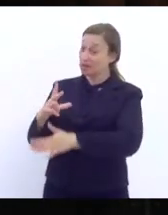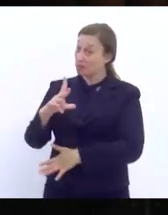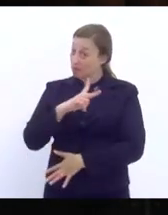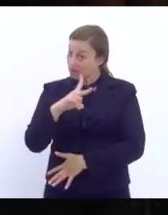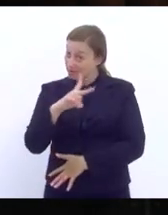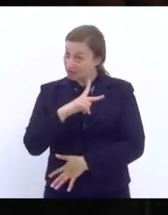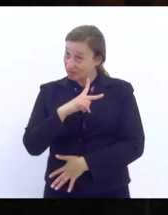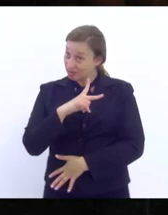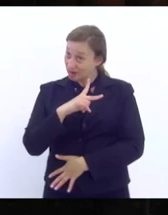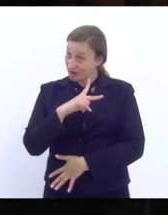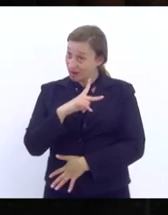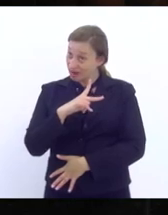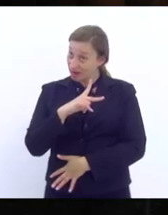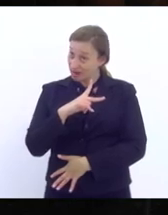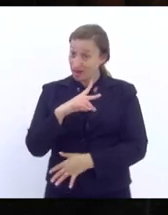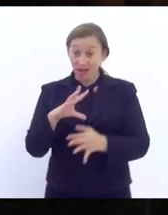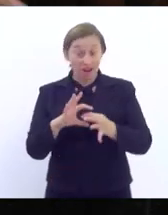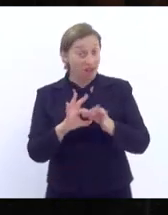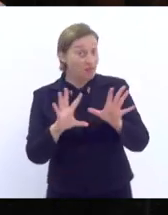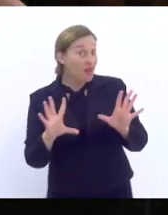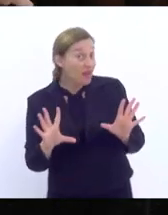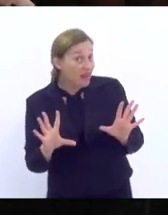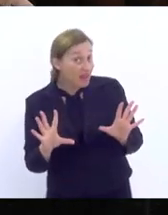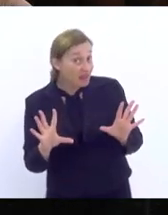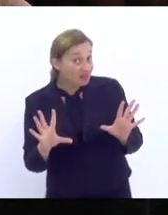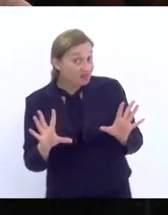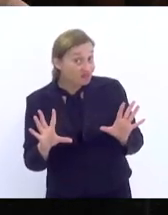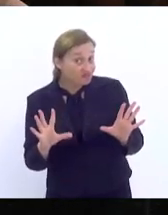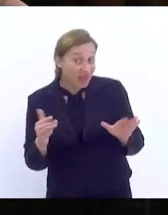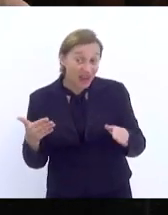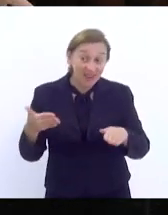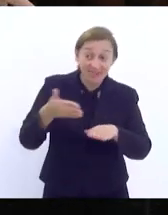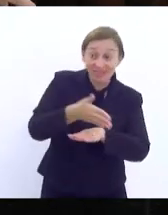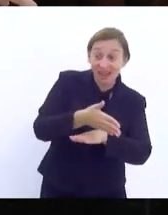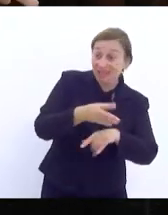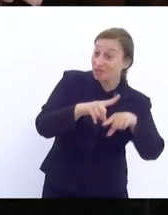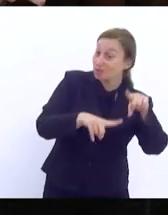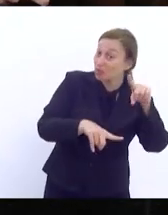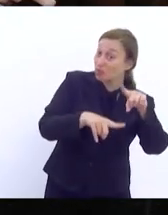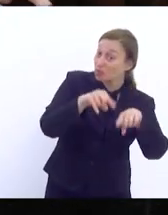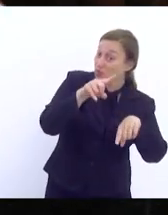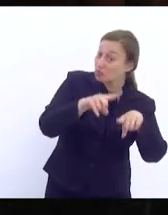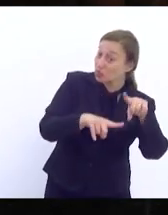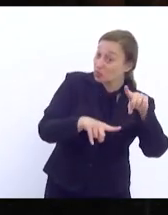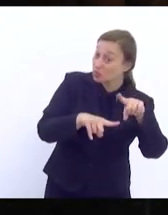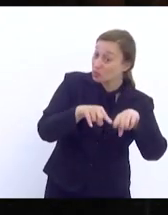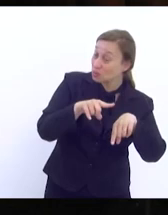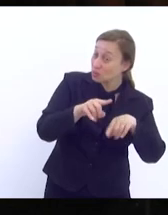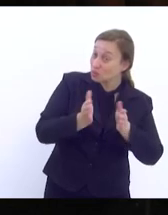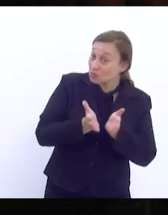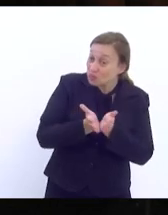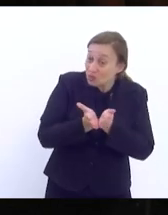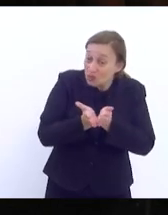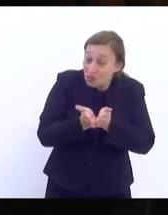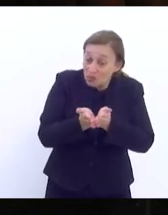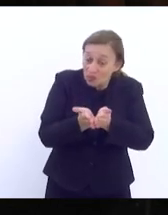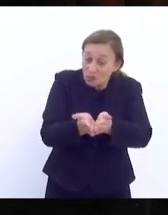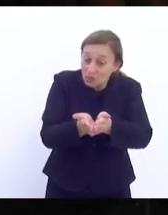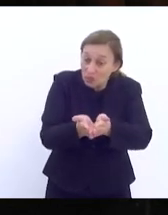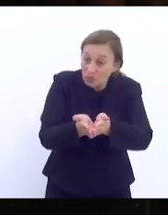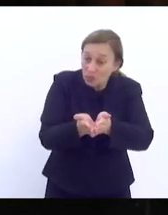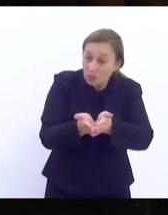tá o fã delegado e o desafondegamento da porta Gildo faz público foi justamente posterior ao